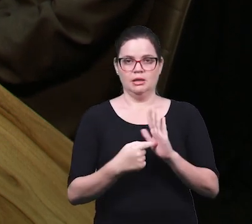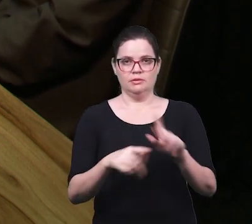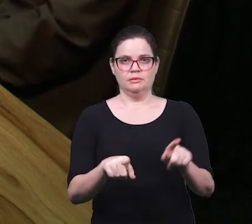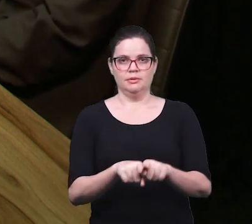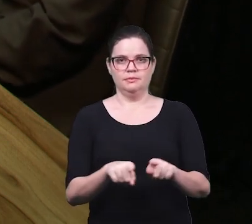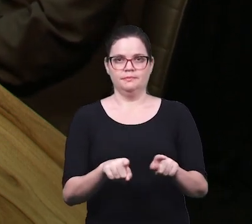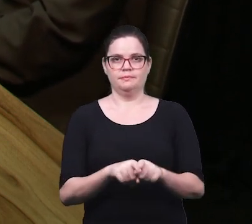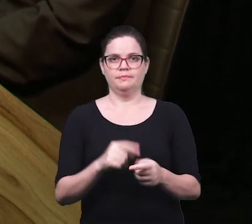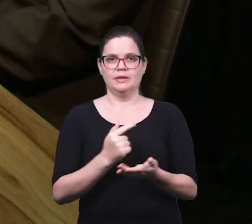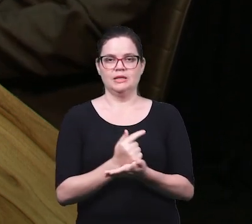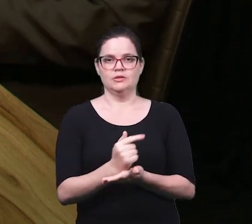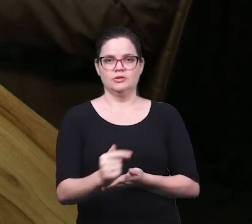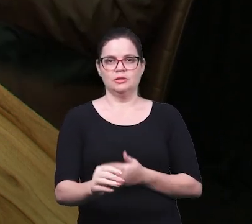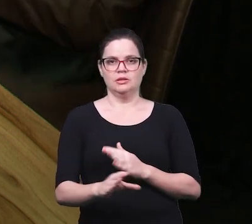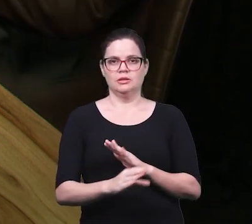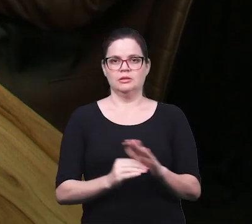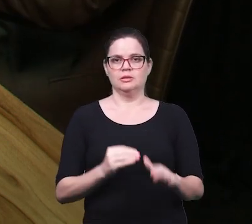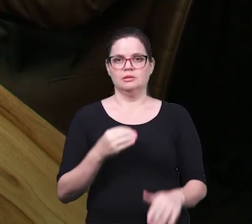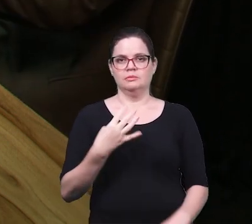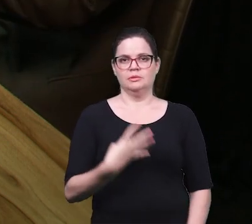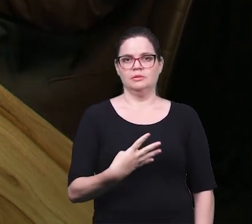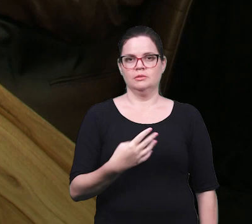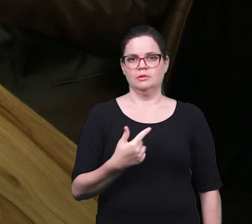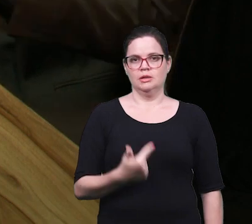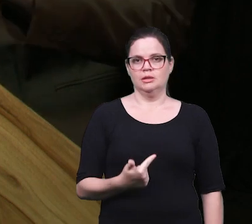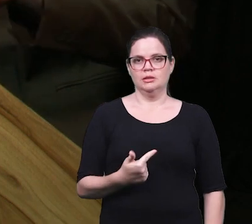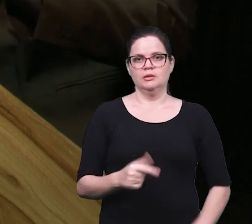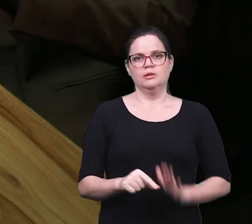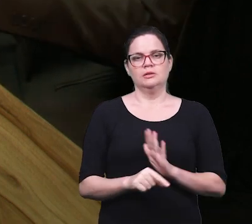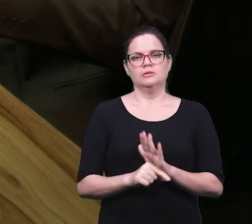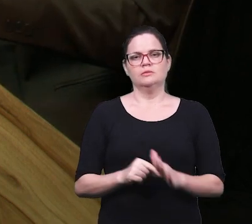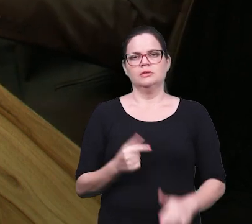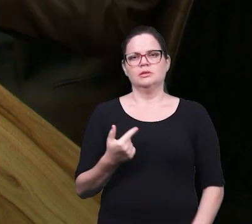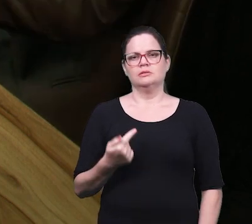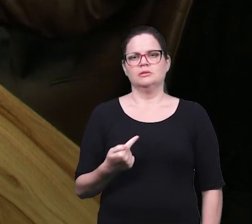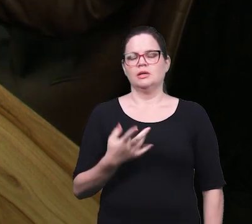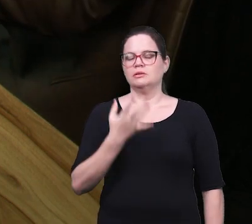né? Em Gênesis 42, verso 7,